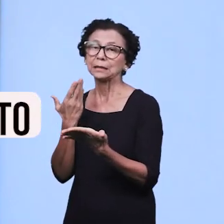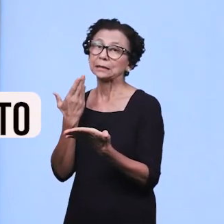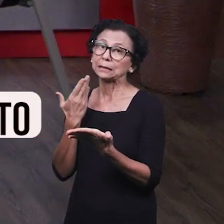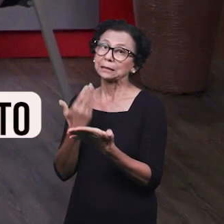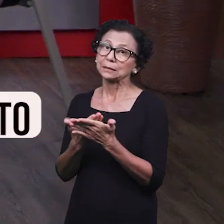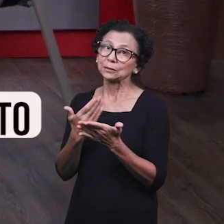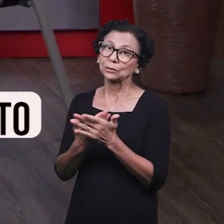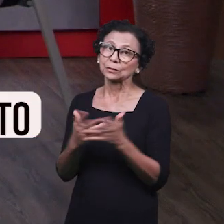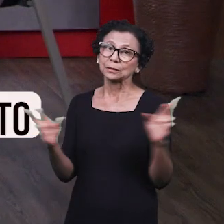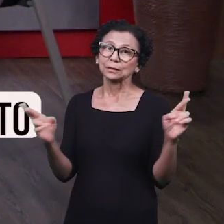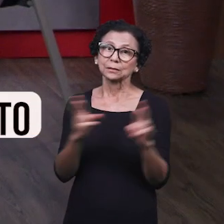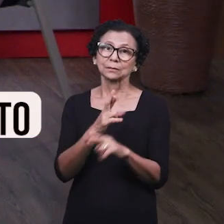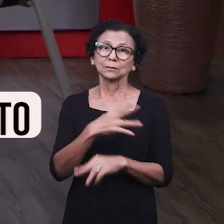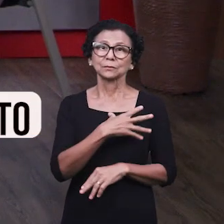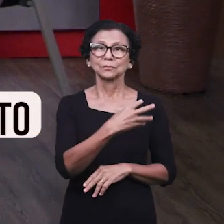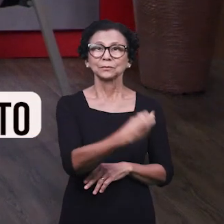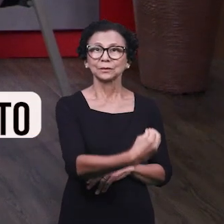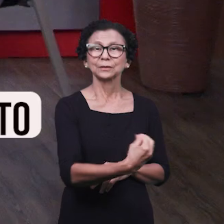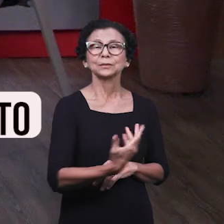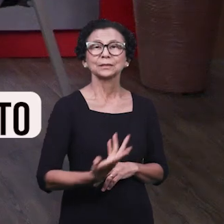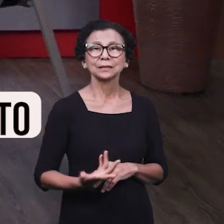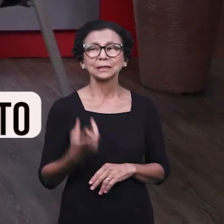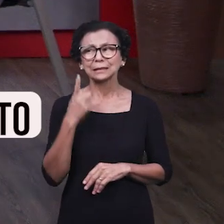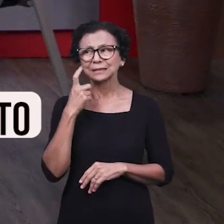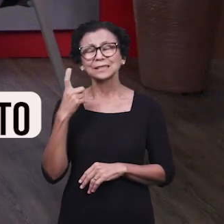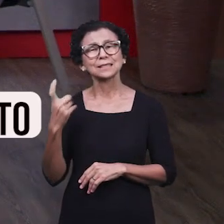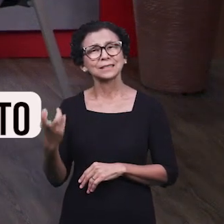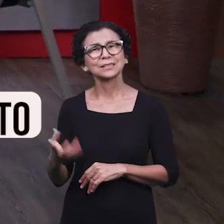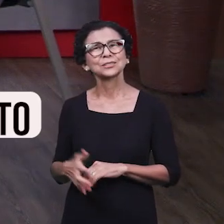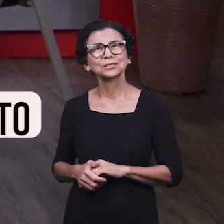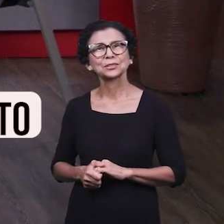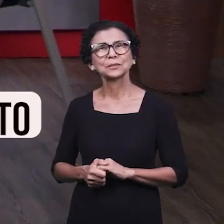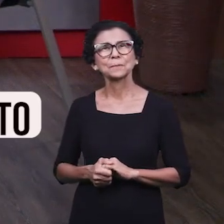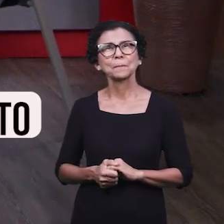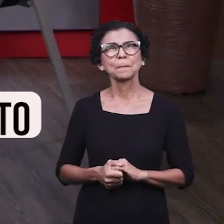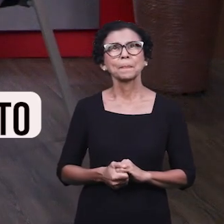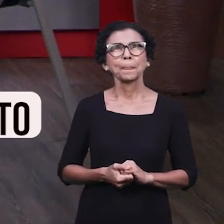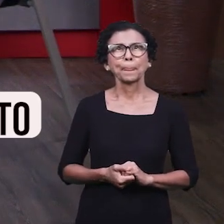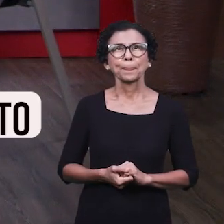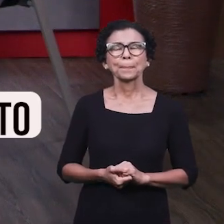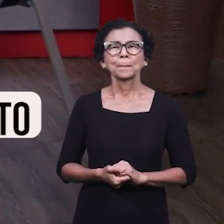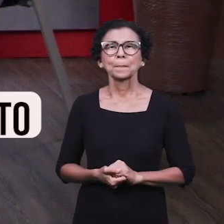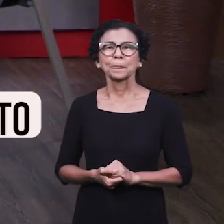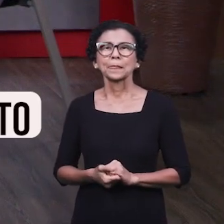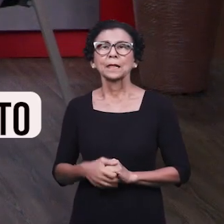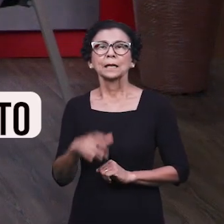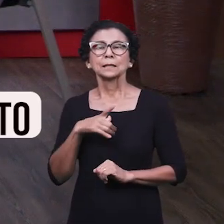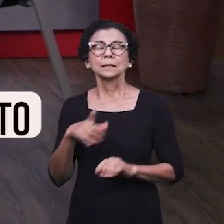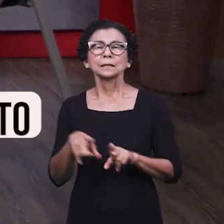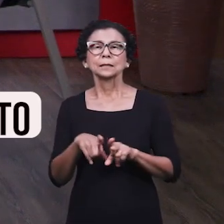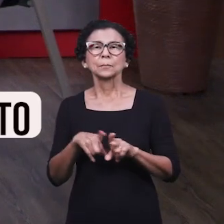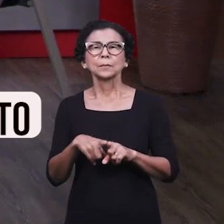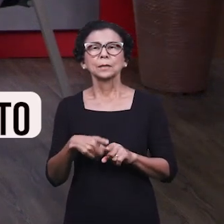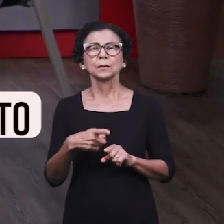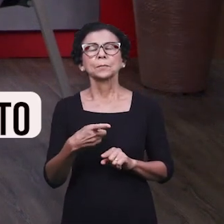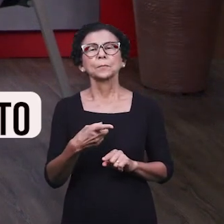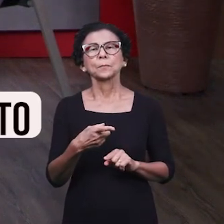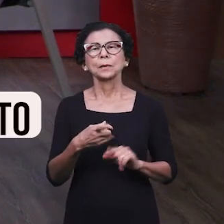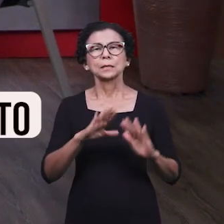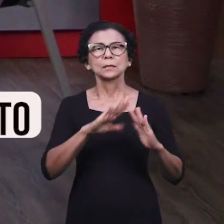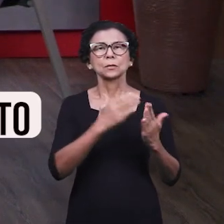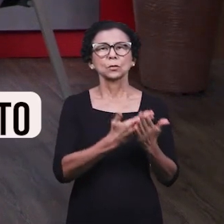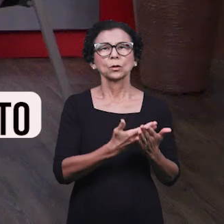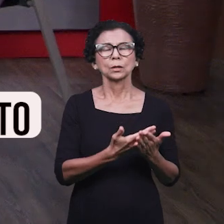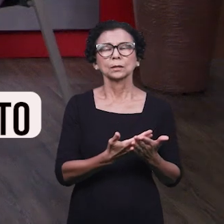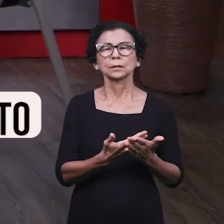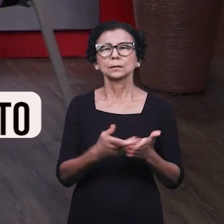isso é muito interessante. Tem até uma mais conhecida, né, chamada Escola de Pais. Tem material disponível na internet e tudo que as